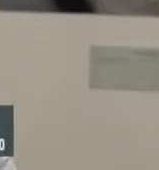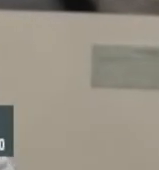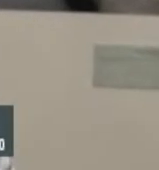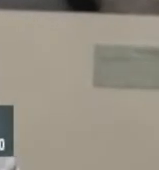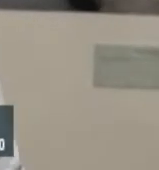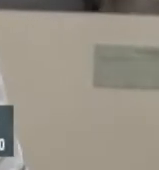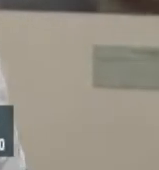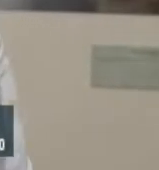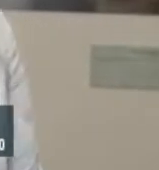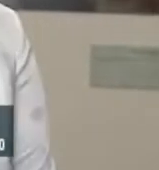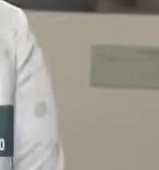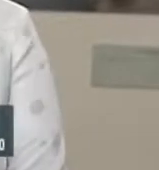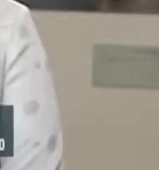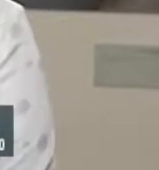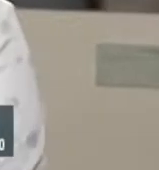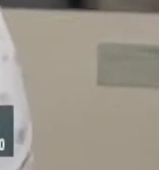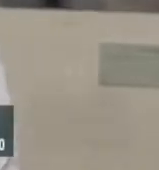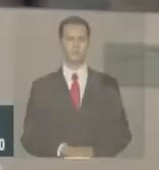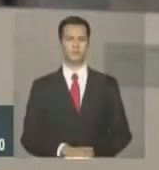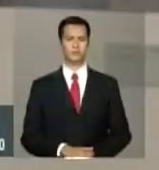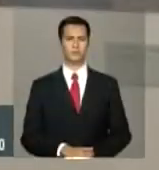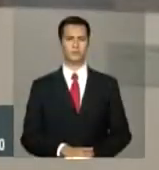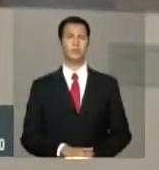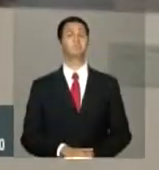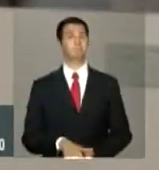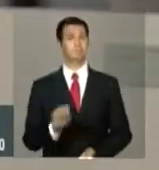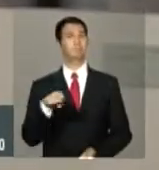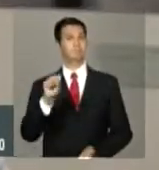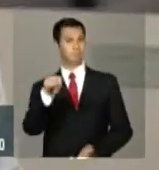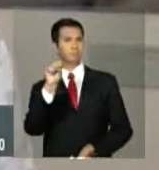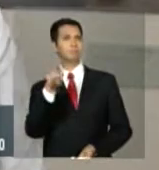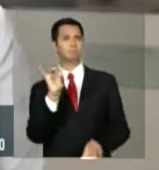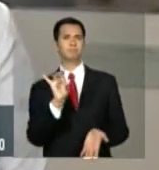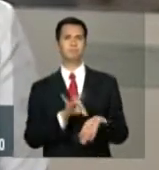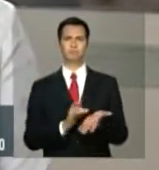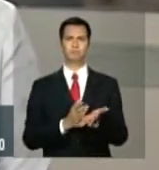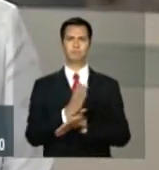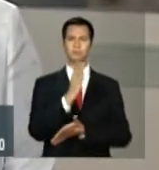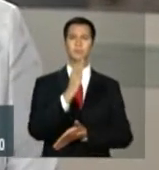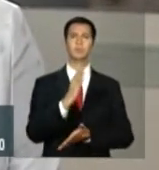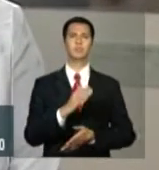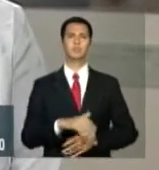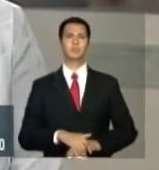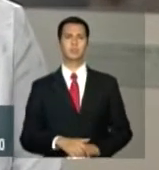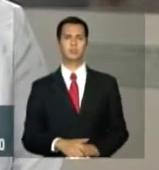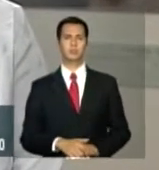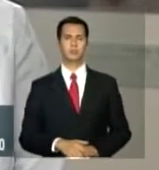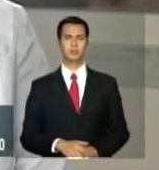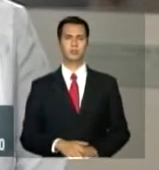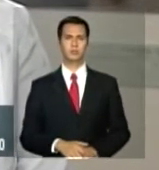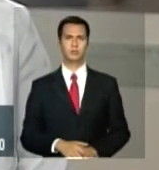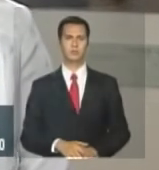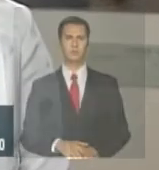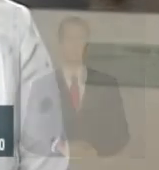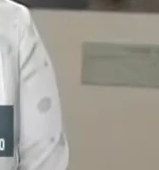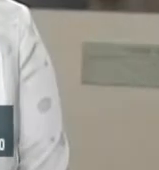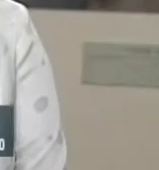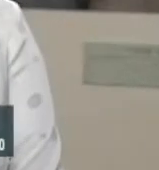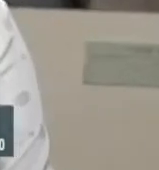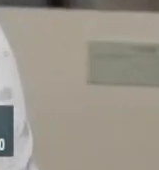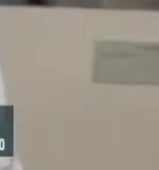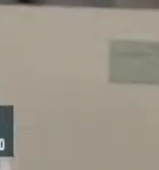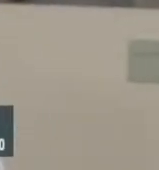foi aprovado o rascunho. Foi mesmo, foi mesmo. Sobre críticas da sociedade civil, que o documento da China jogou acerto